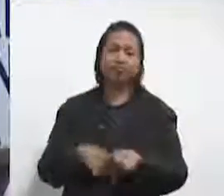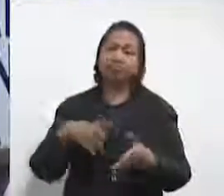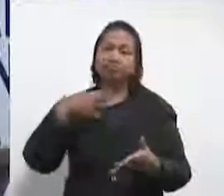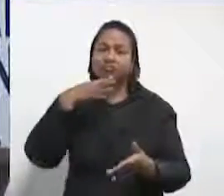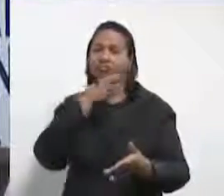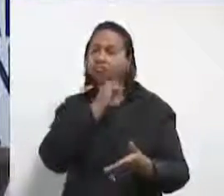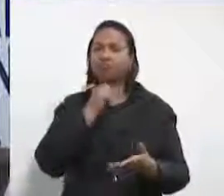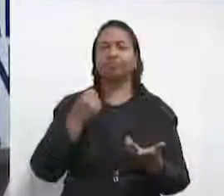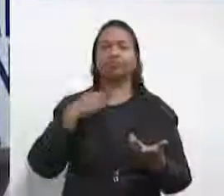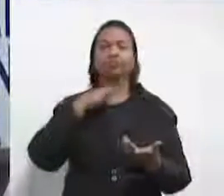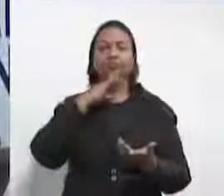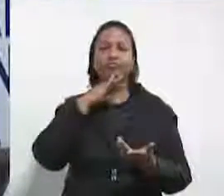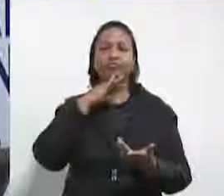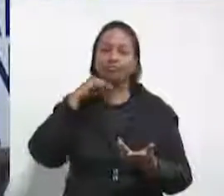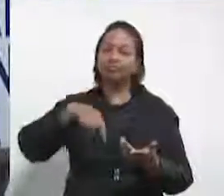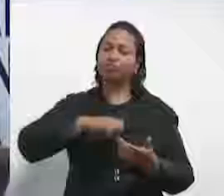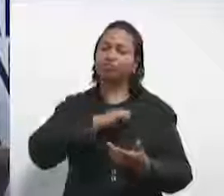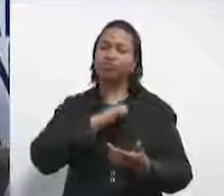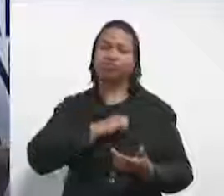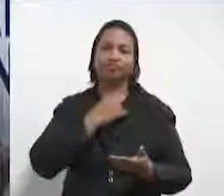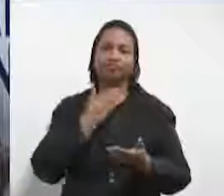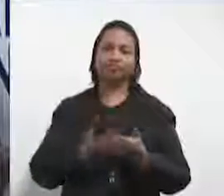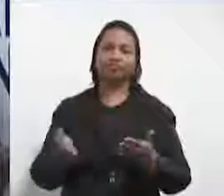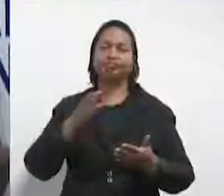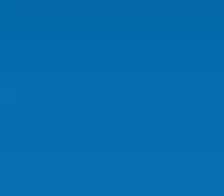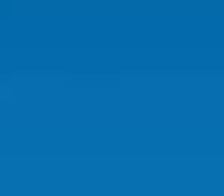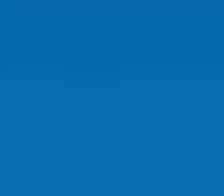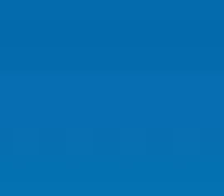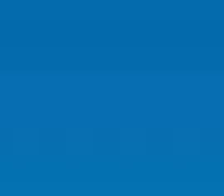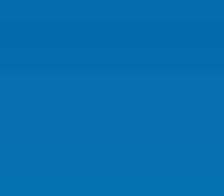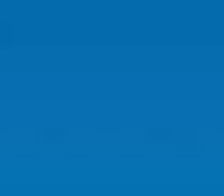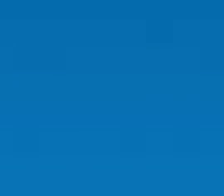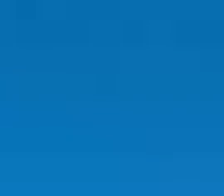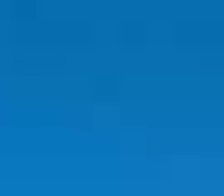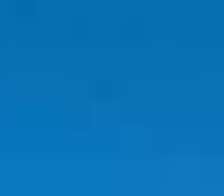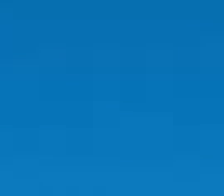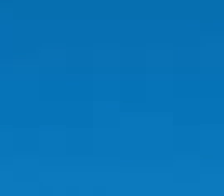covardia muito grande para a cidade há nada tira uma estrutura tão grande dessas